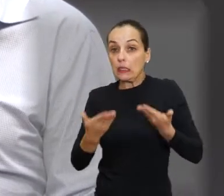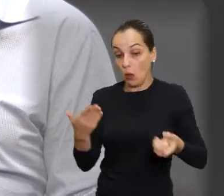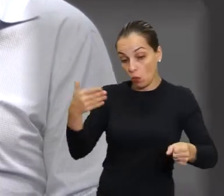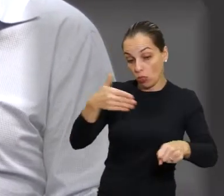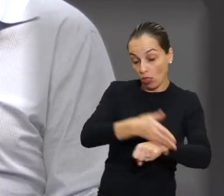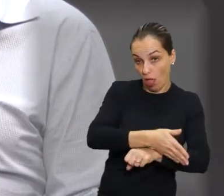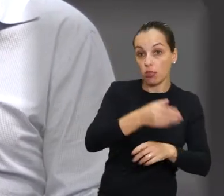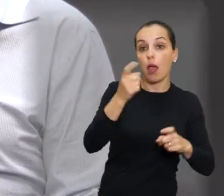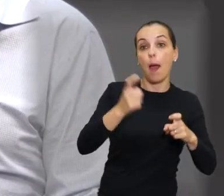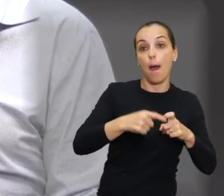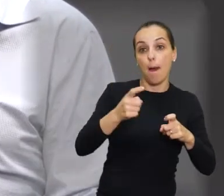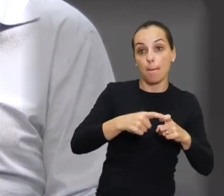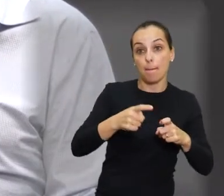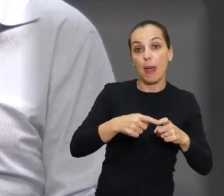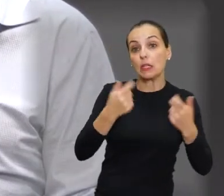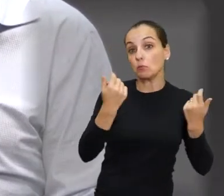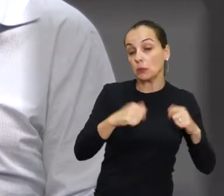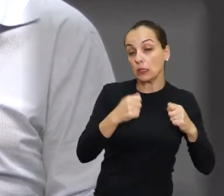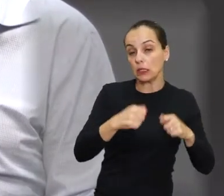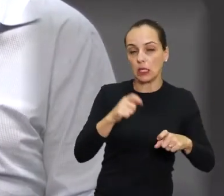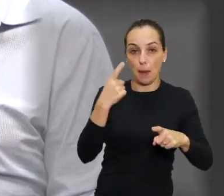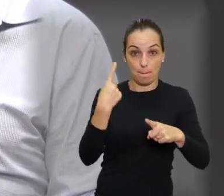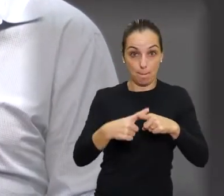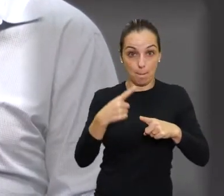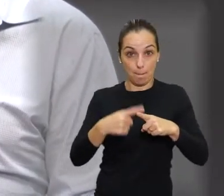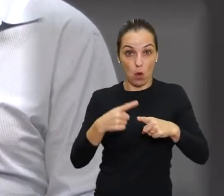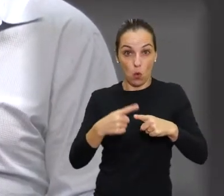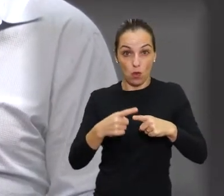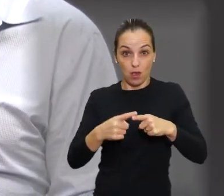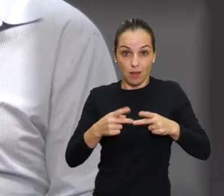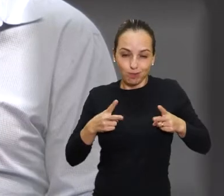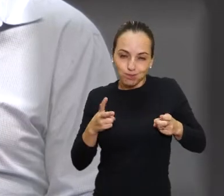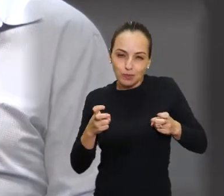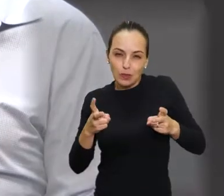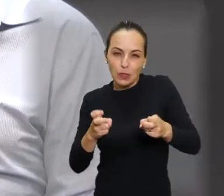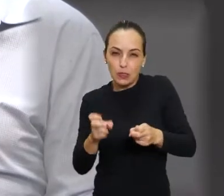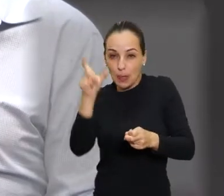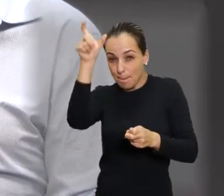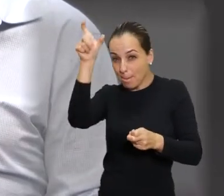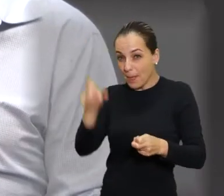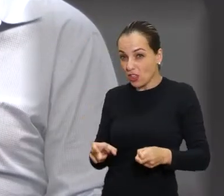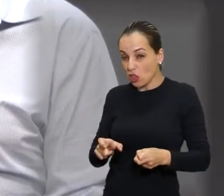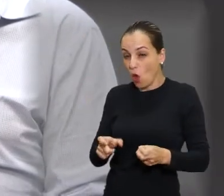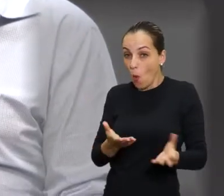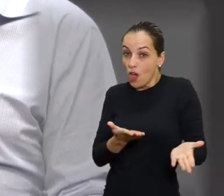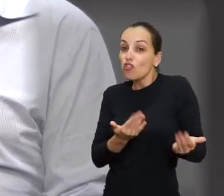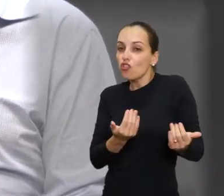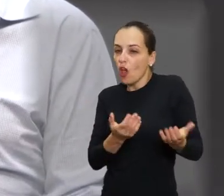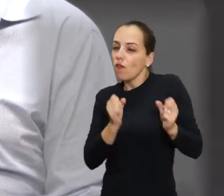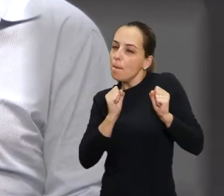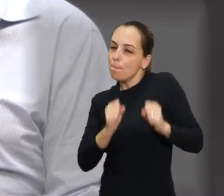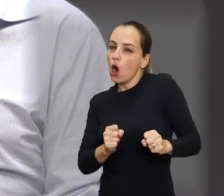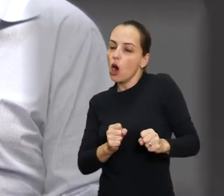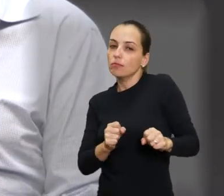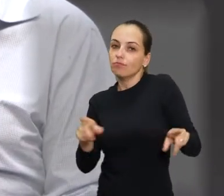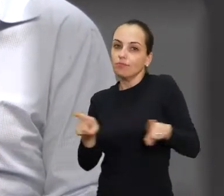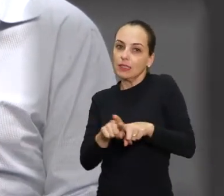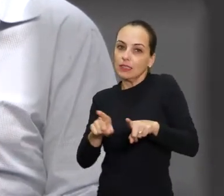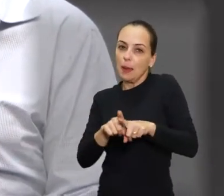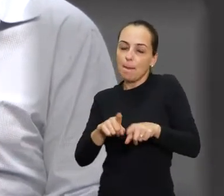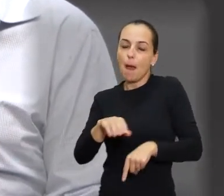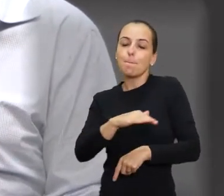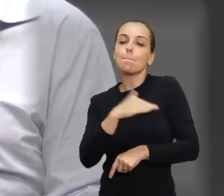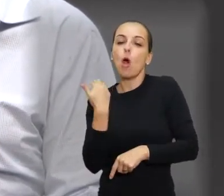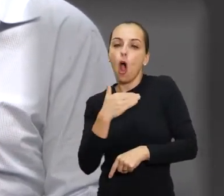novo, merece uma consulta com o médico especialista, porque diferente o melanoma incide em pacientes muito jovens